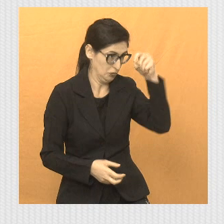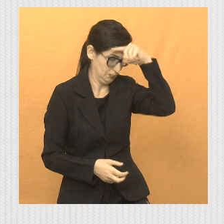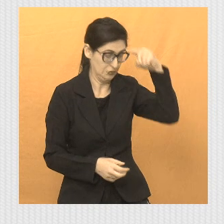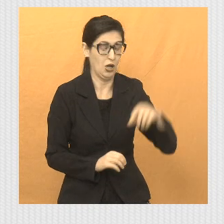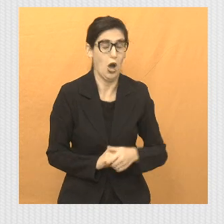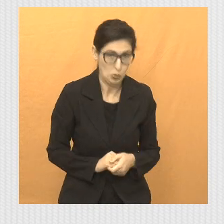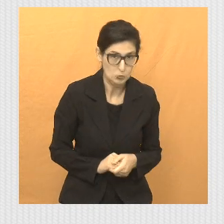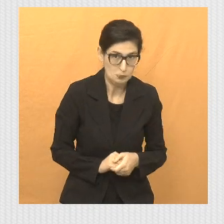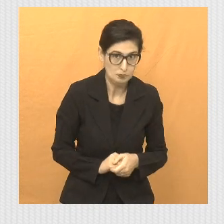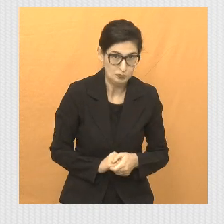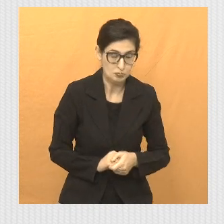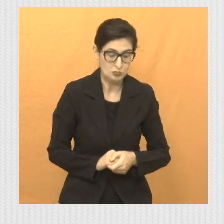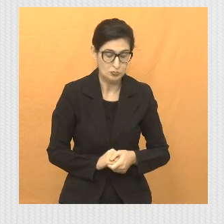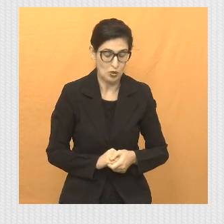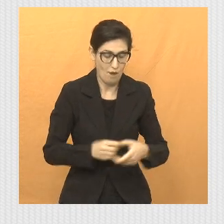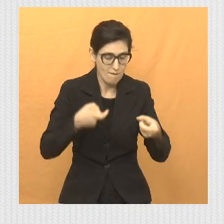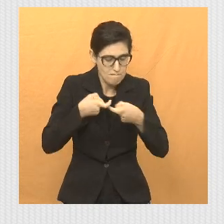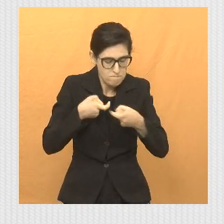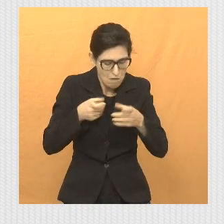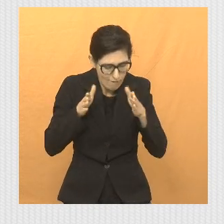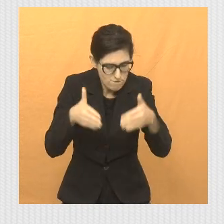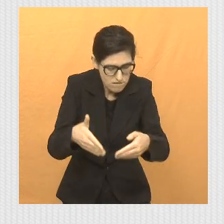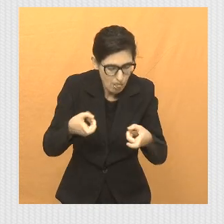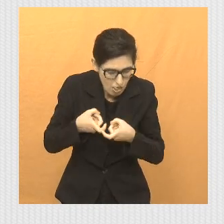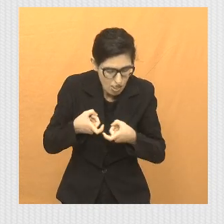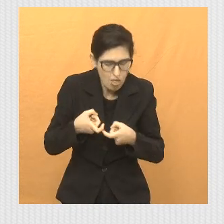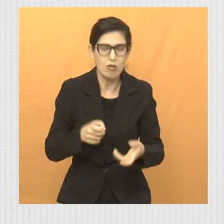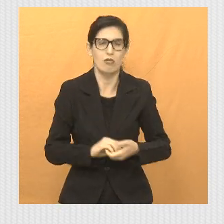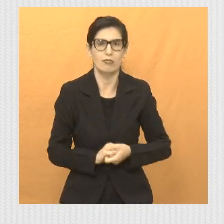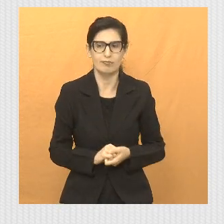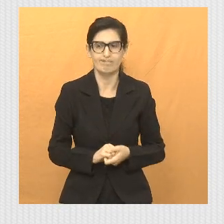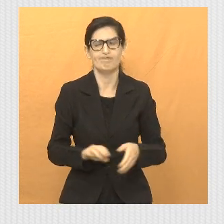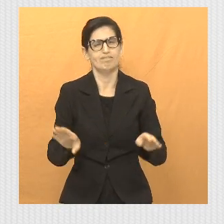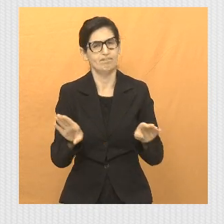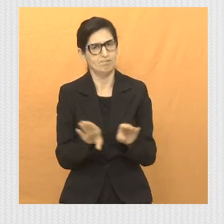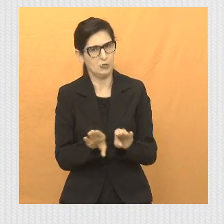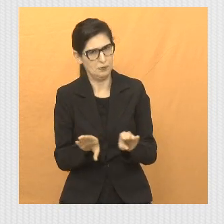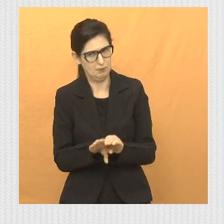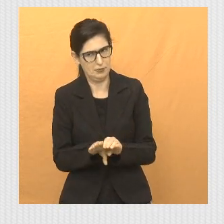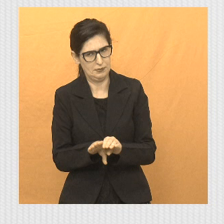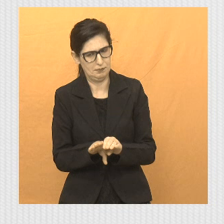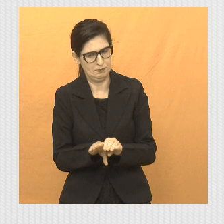a especialidade médica, também houve um discreto